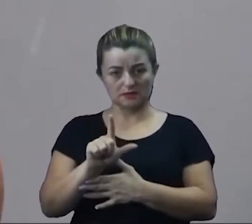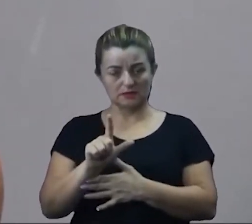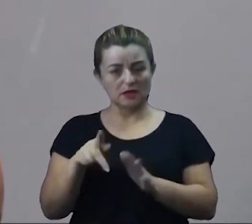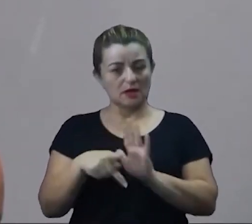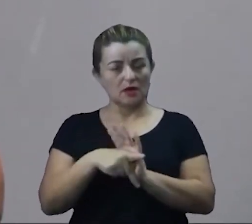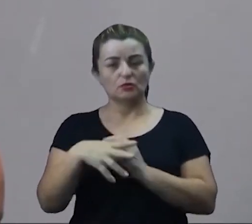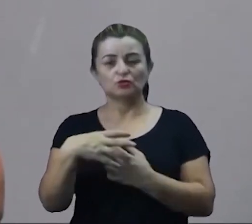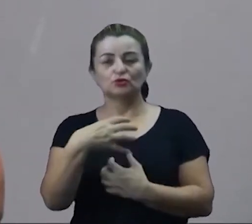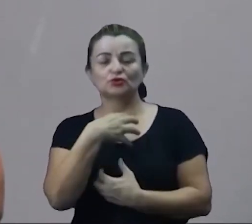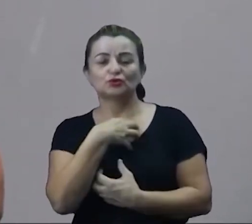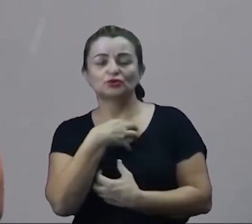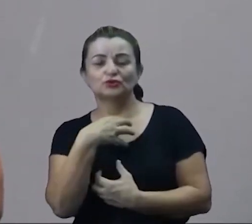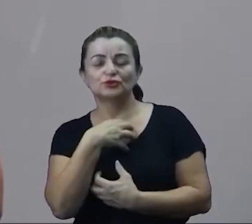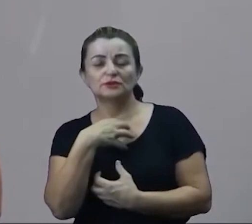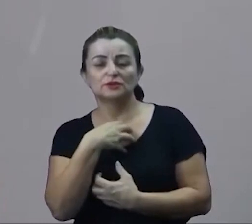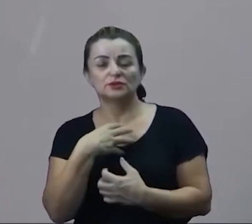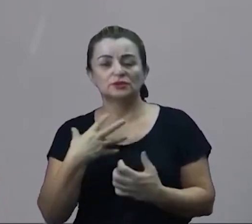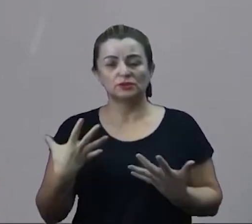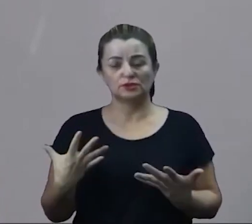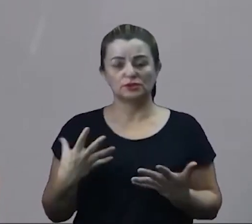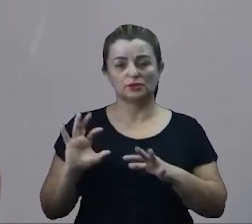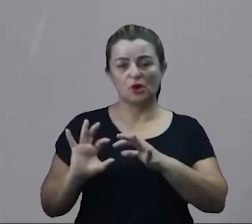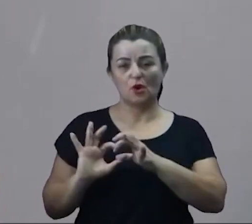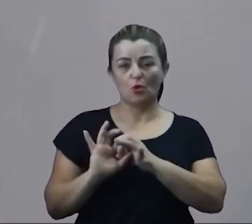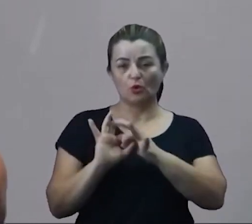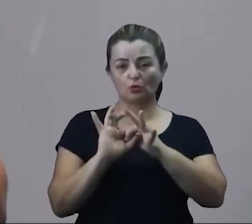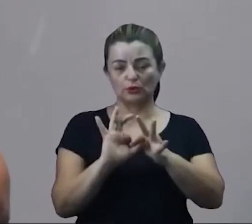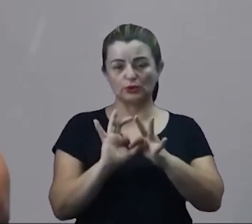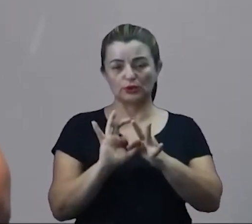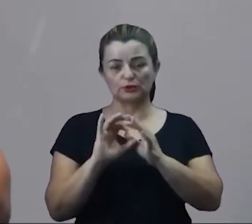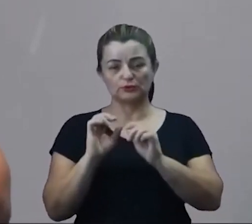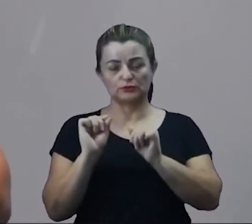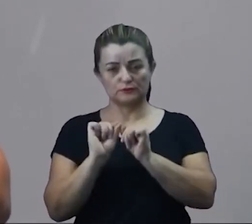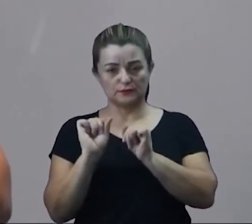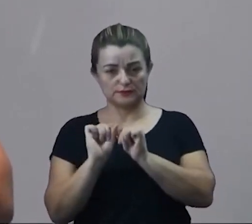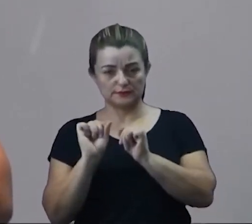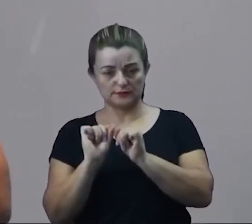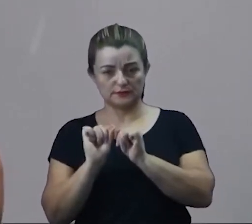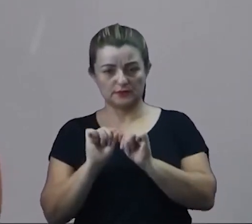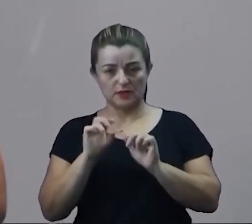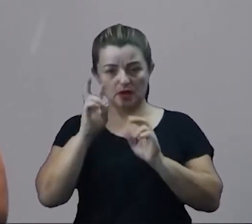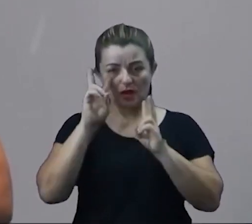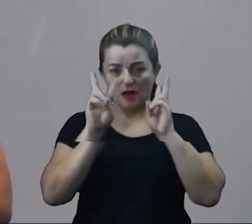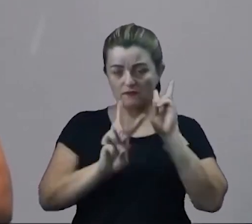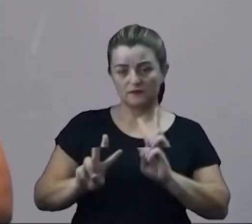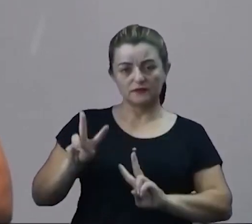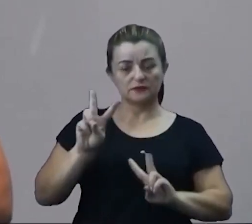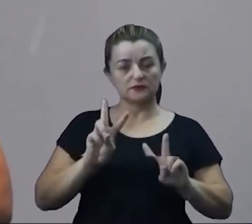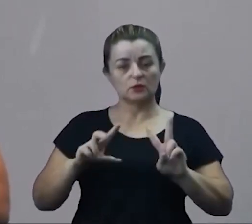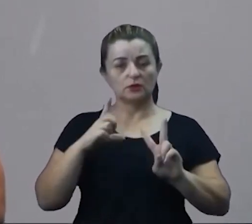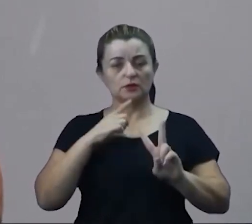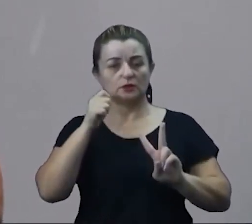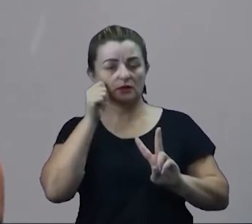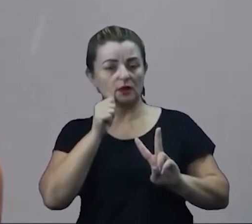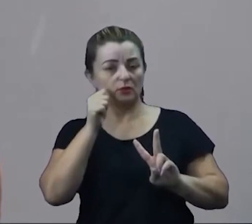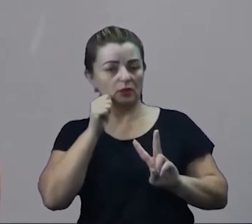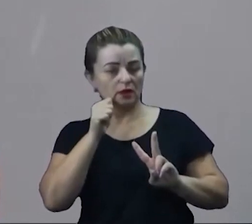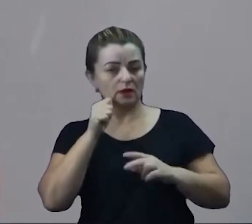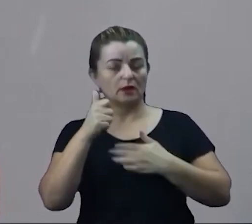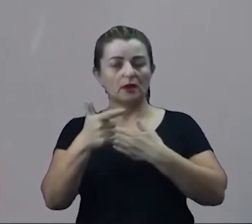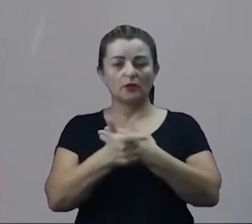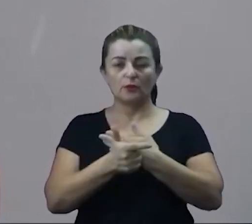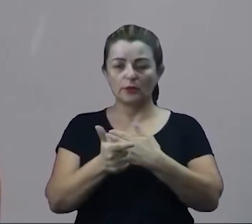sentir e a um contexto de produção. A visão que nós temos da mulher e dos seus papéis na sociedade, ela